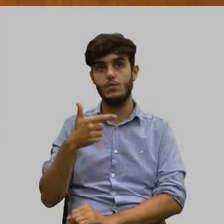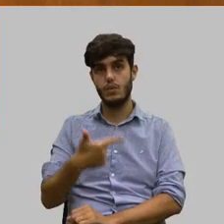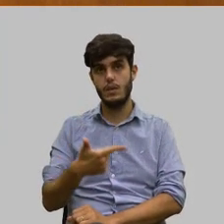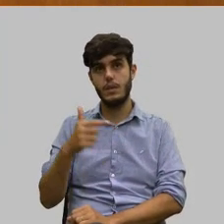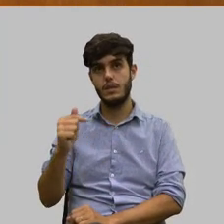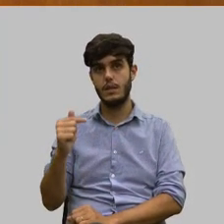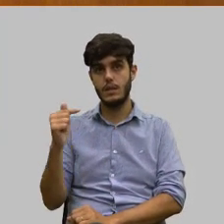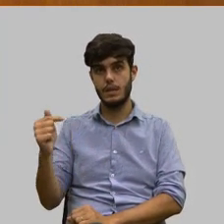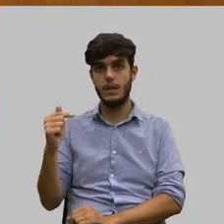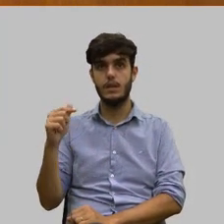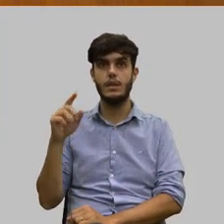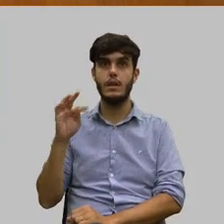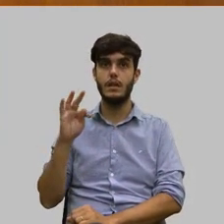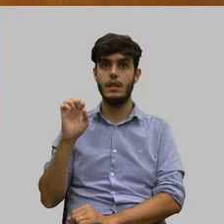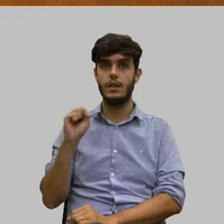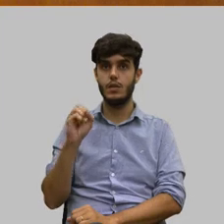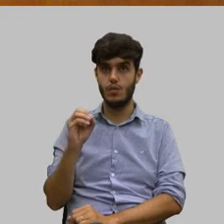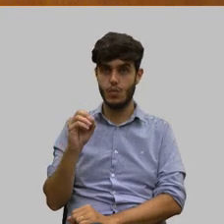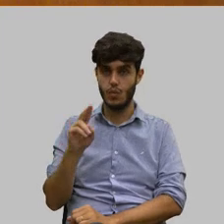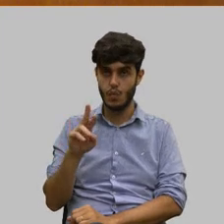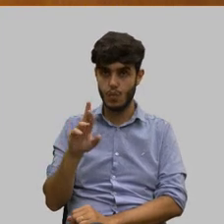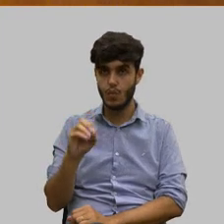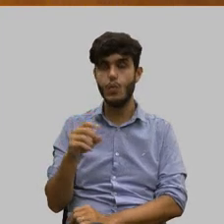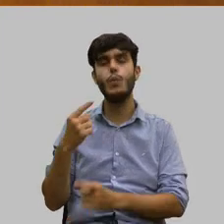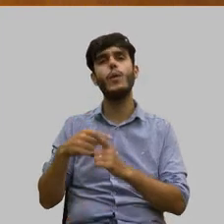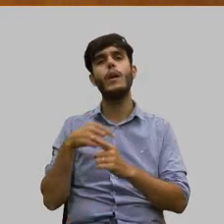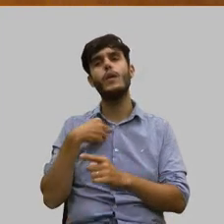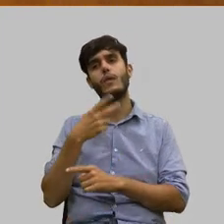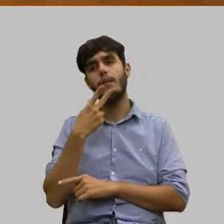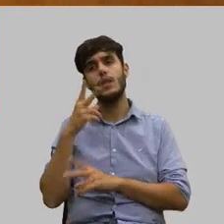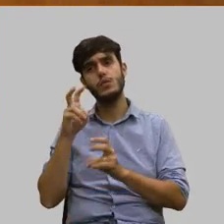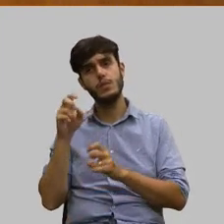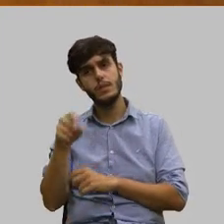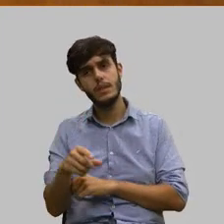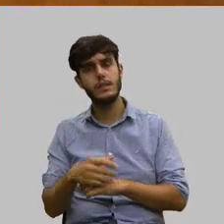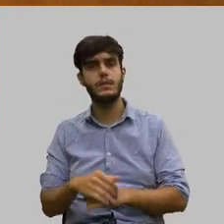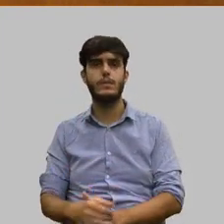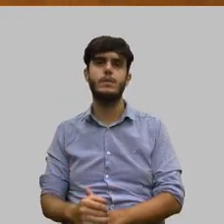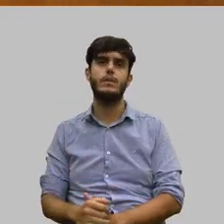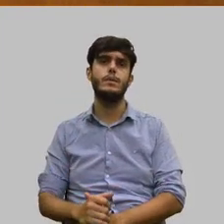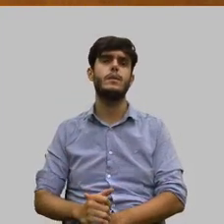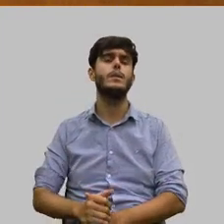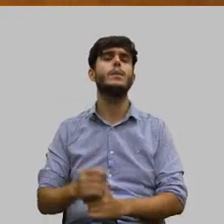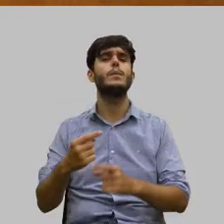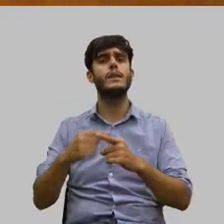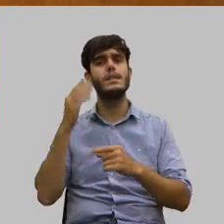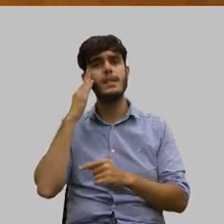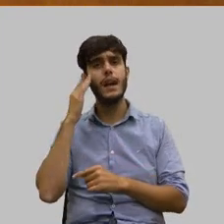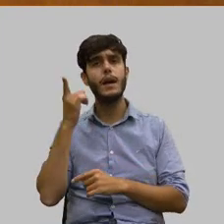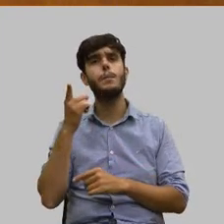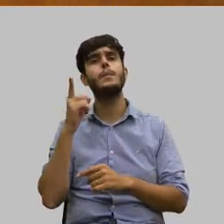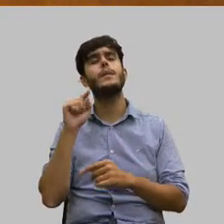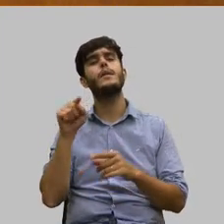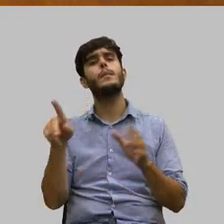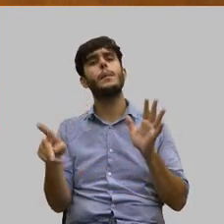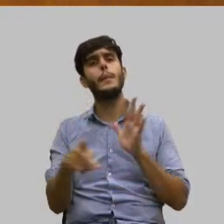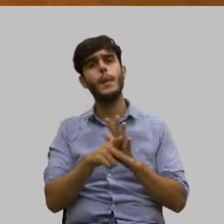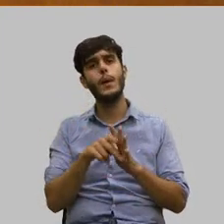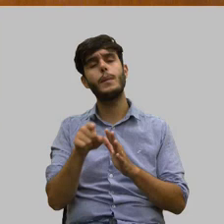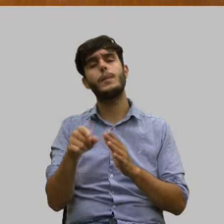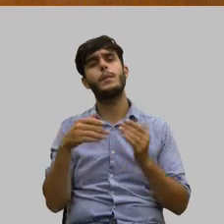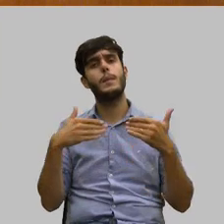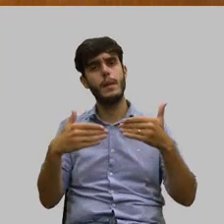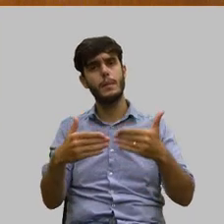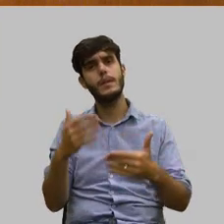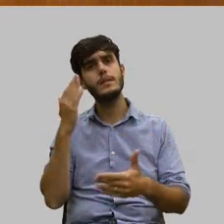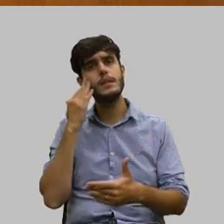por que que eu tenho dado muita ênfase para isso é porque a gente sabe que nós parlamentares estaduais e federais nós temos aportado eu mesmo